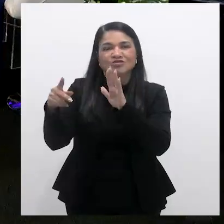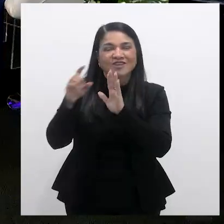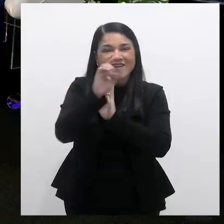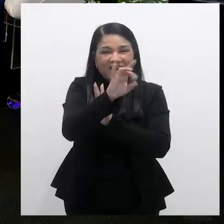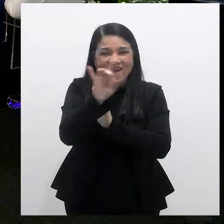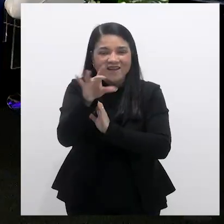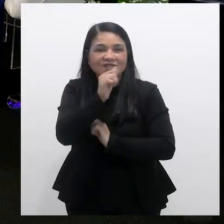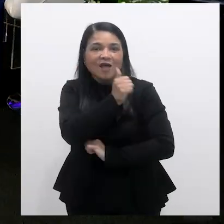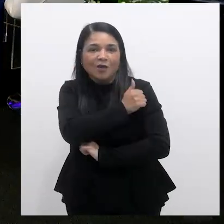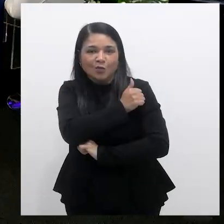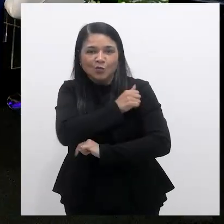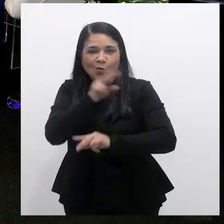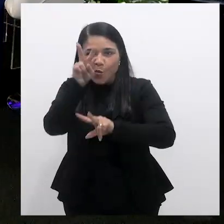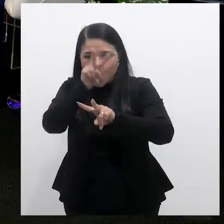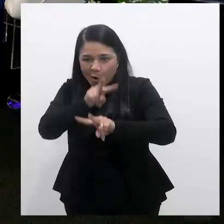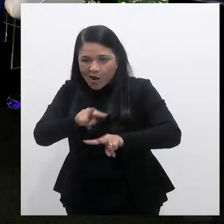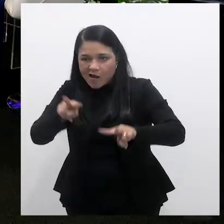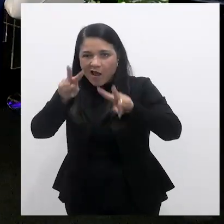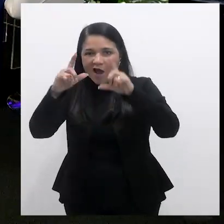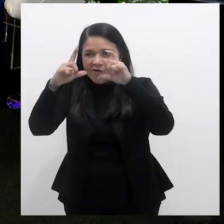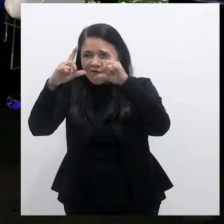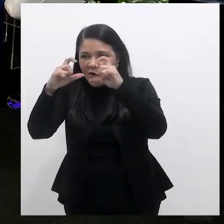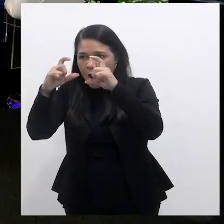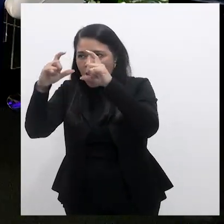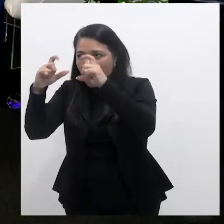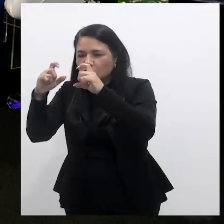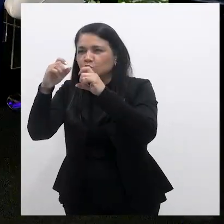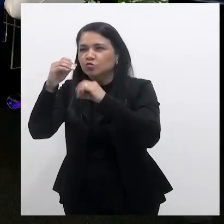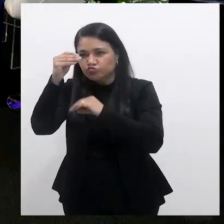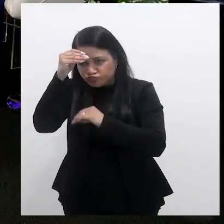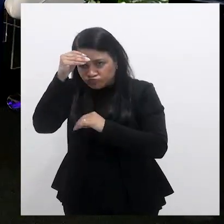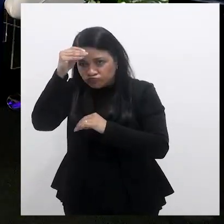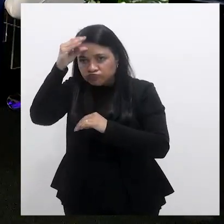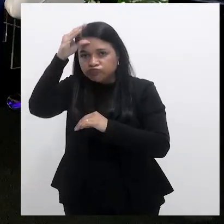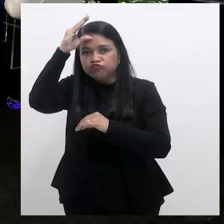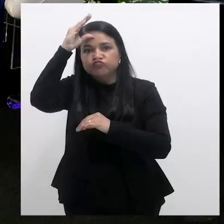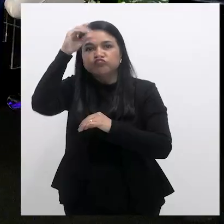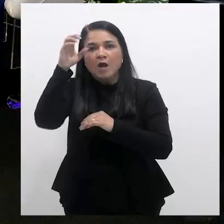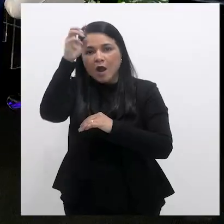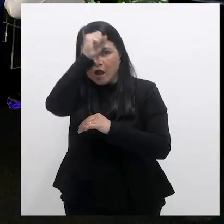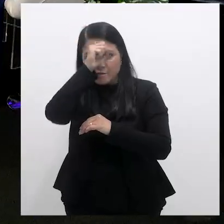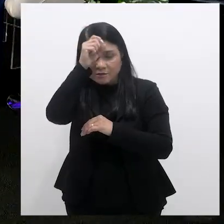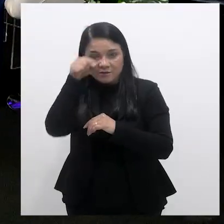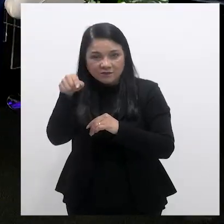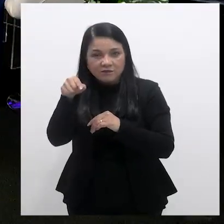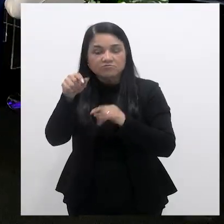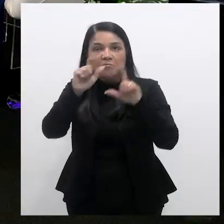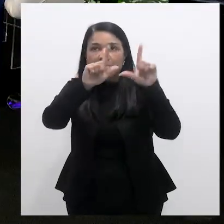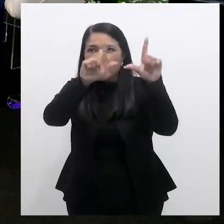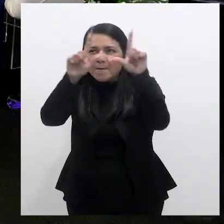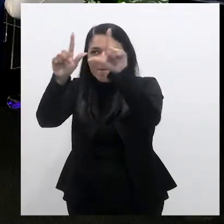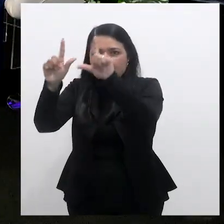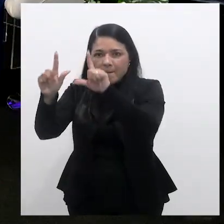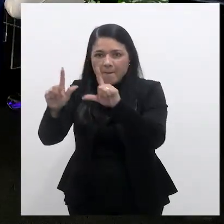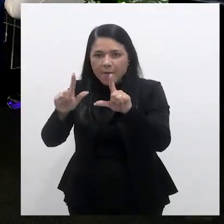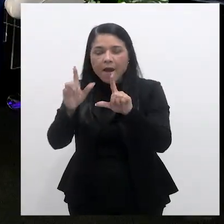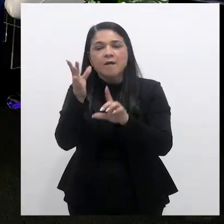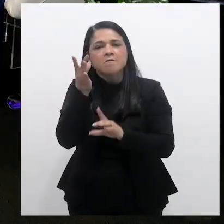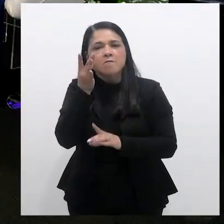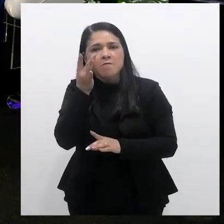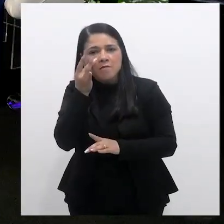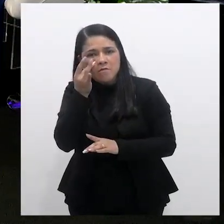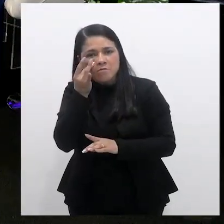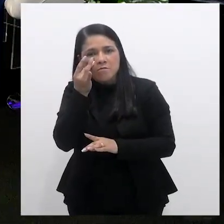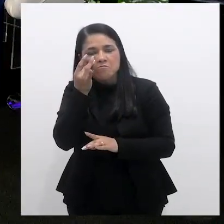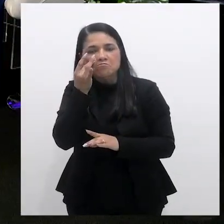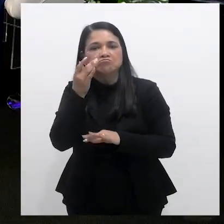deles, por todos esses olhares que eles vão passando, agregando conhecimento, ficam expostas não só ali